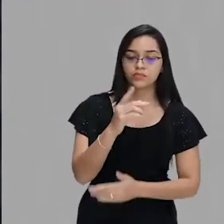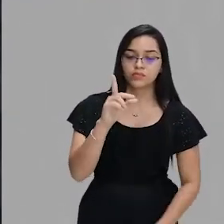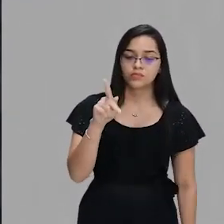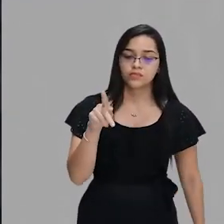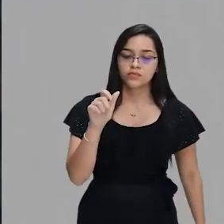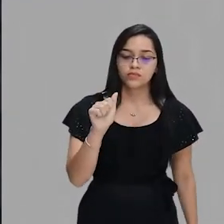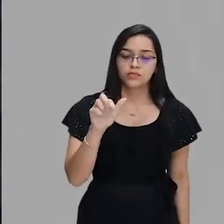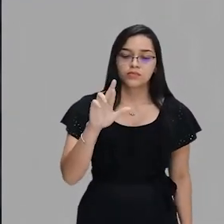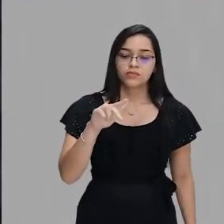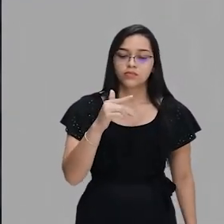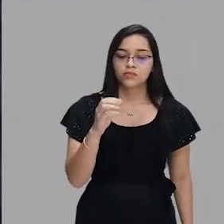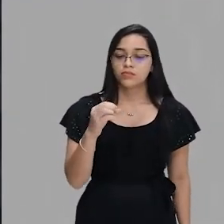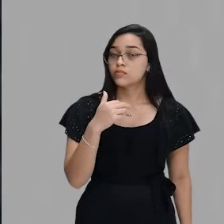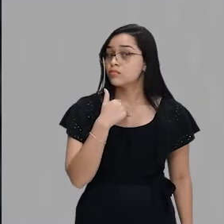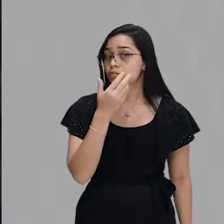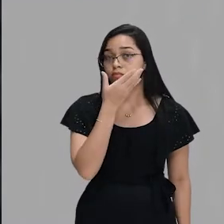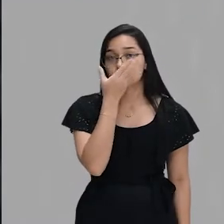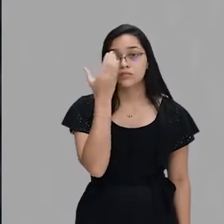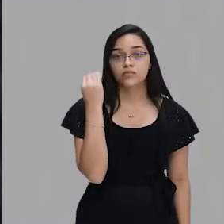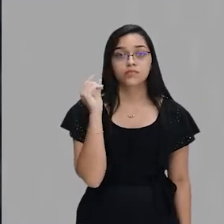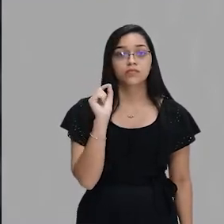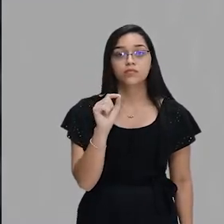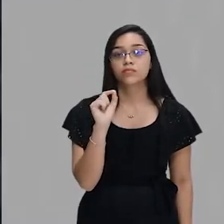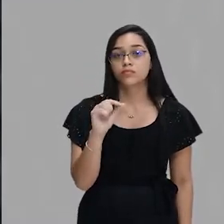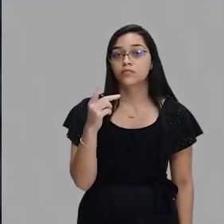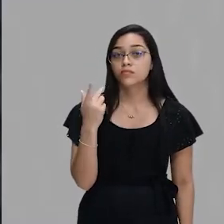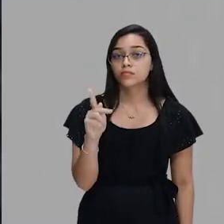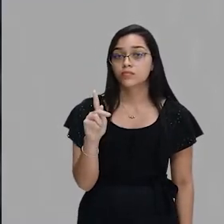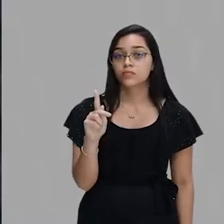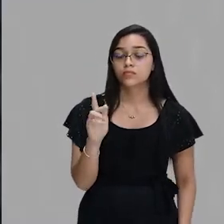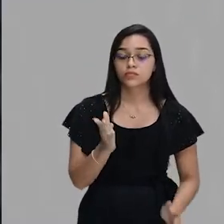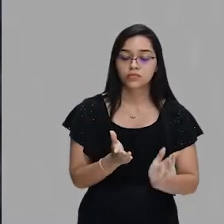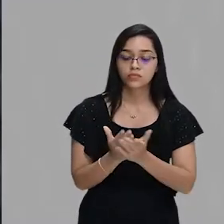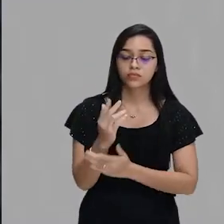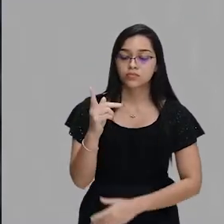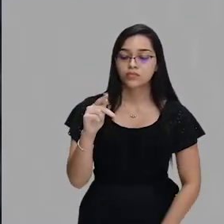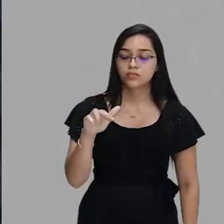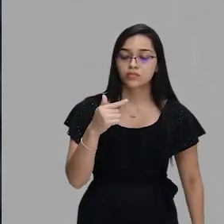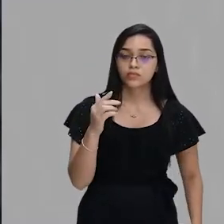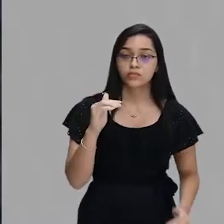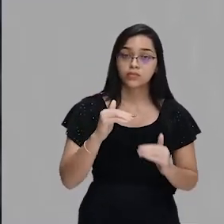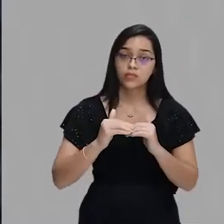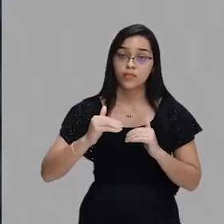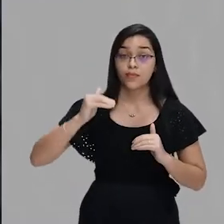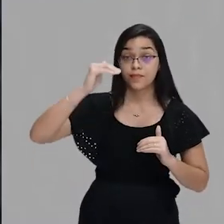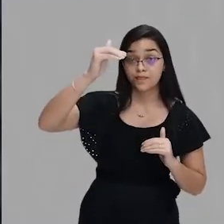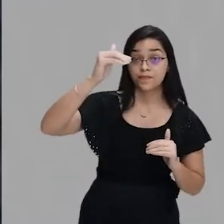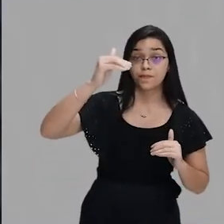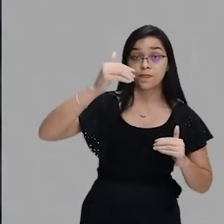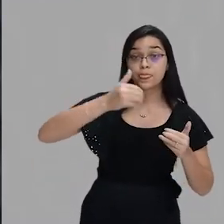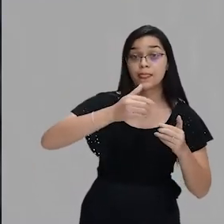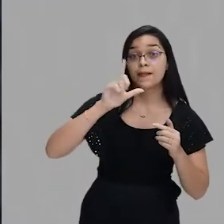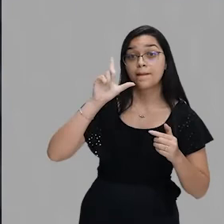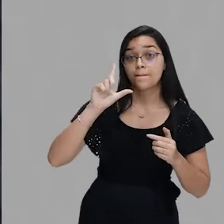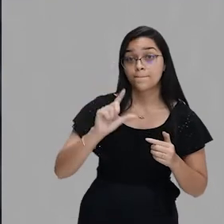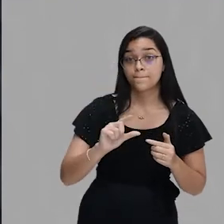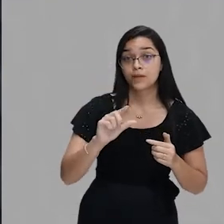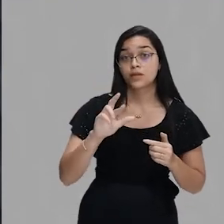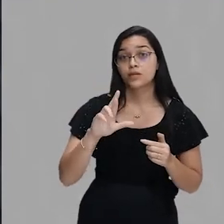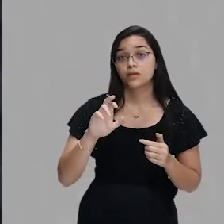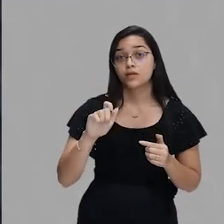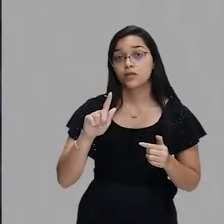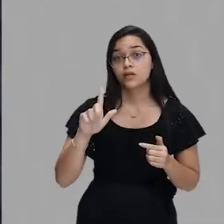Tá? Agora, a gente não pode esquecer o seguinte. Ter um desvio padrão alto, maior desvio padrão, menos